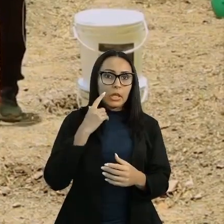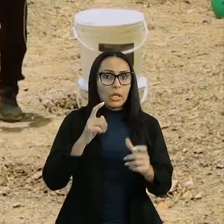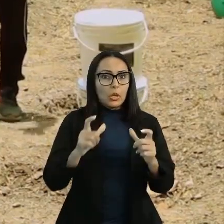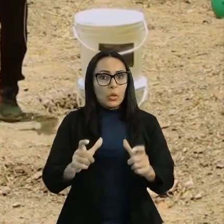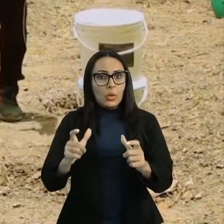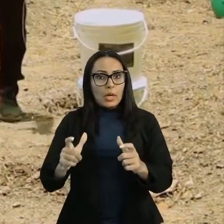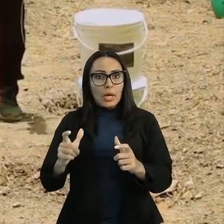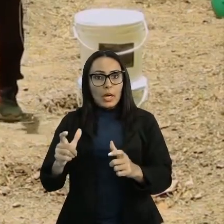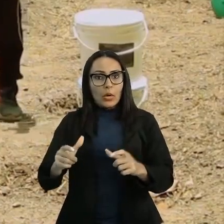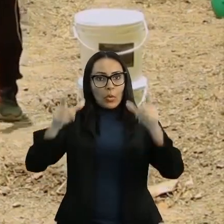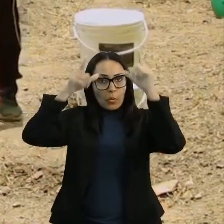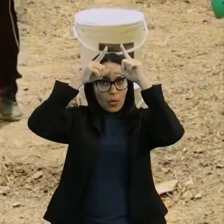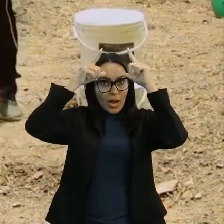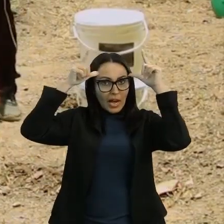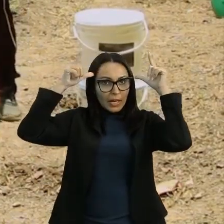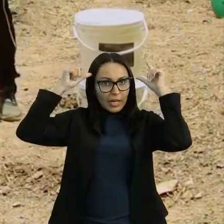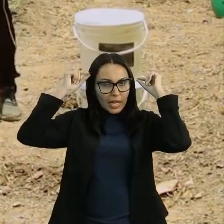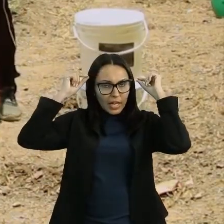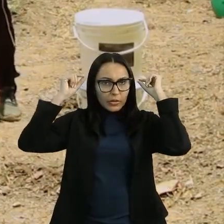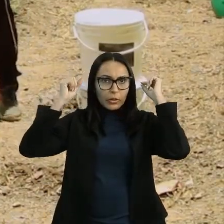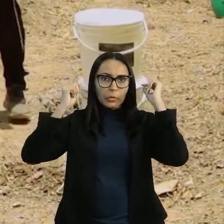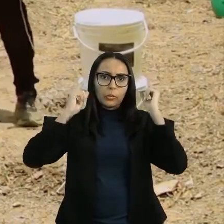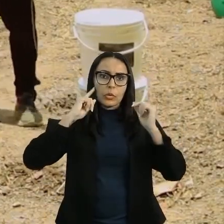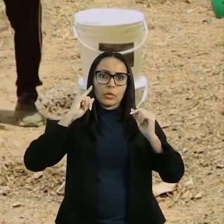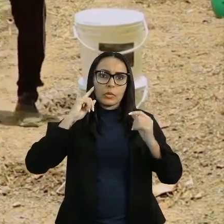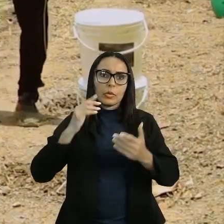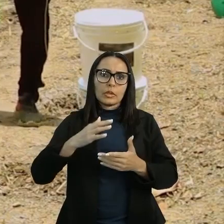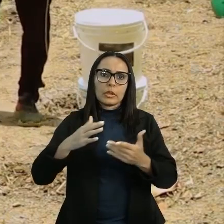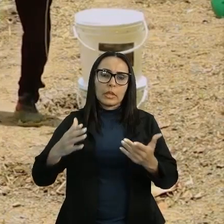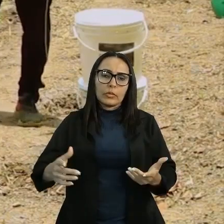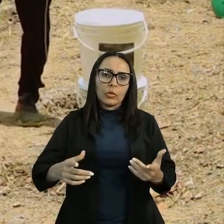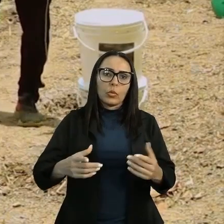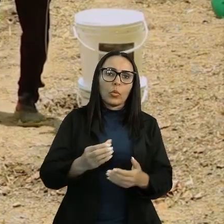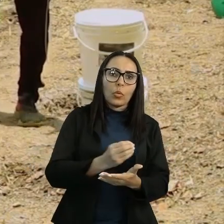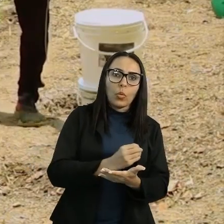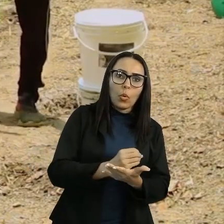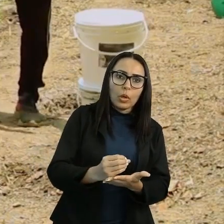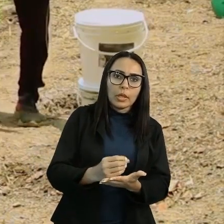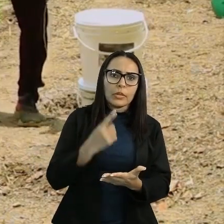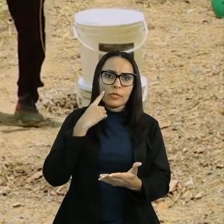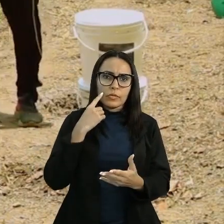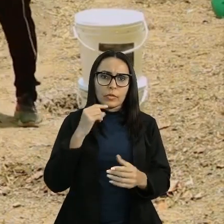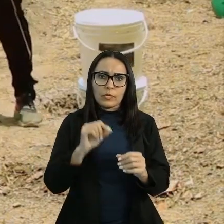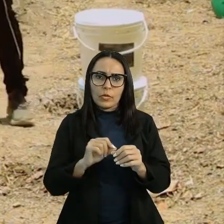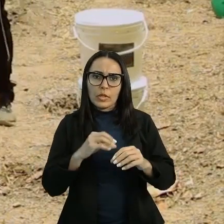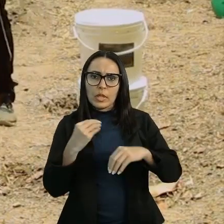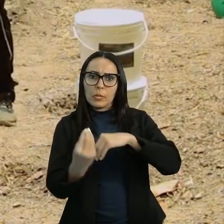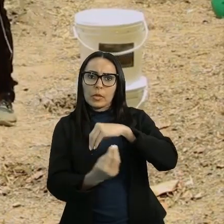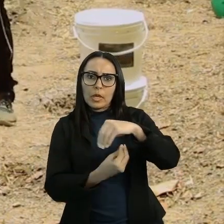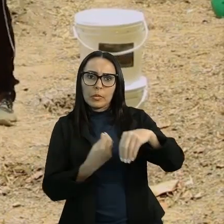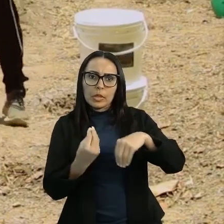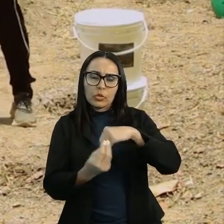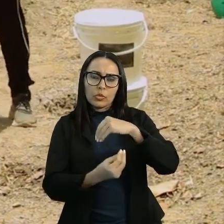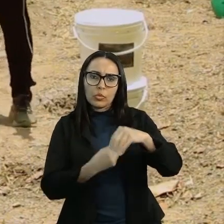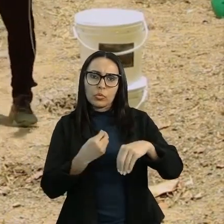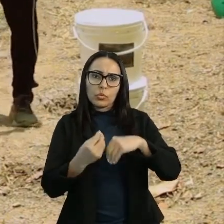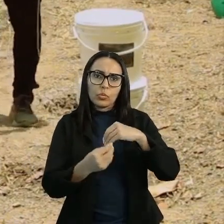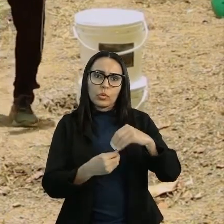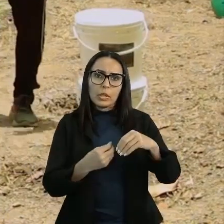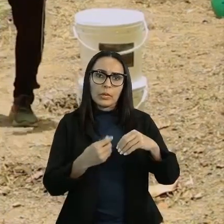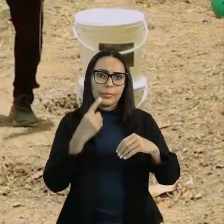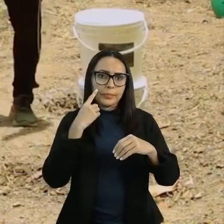E aí eu queria saber também sobre a parte da folha seca, né? A folhagem, como é que vocês trabalham dentro da compostagem?